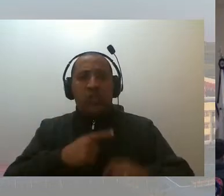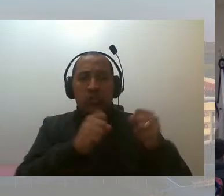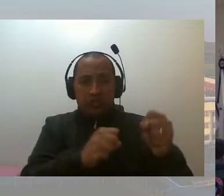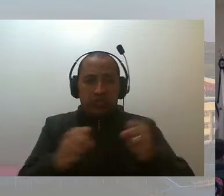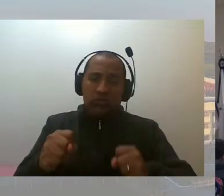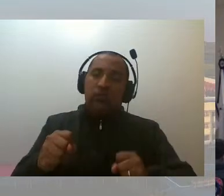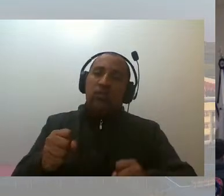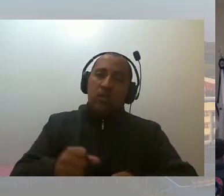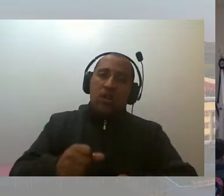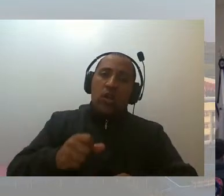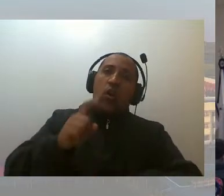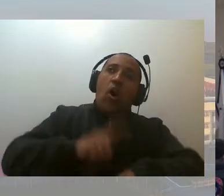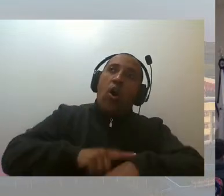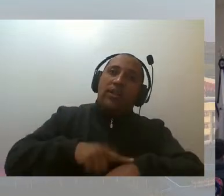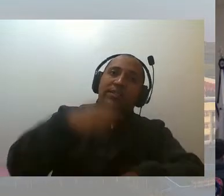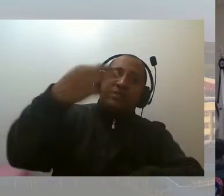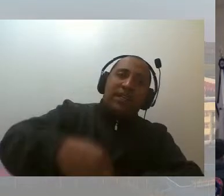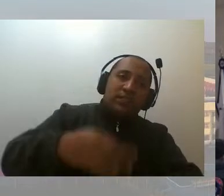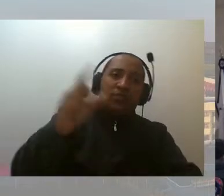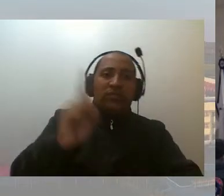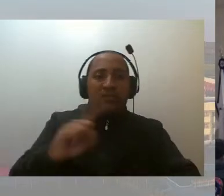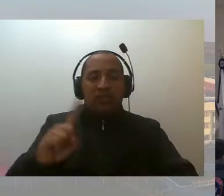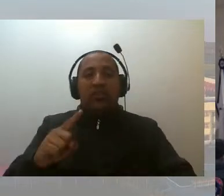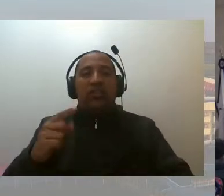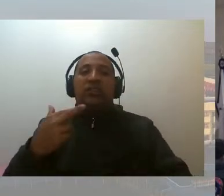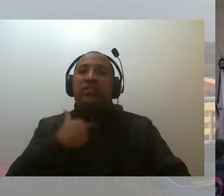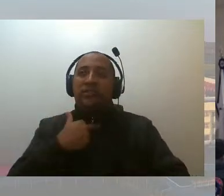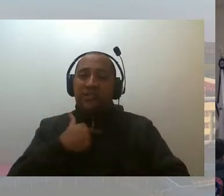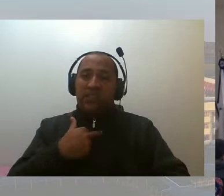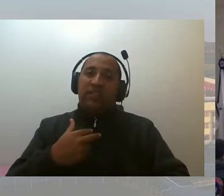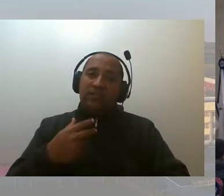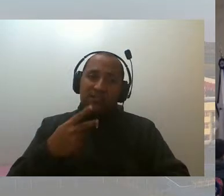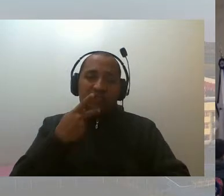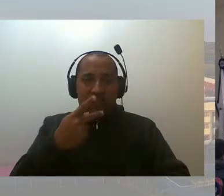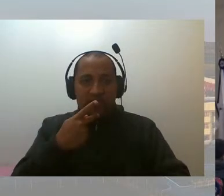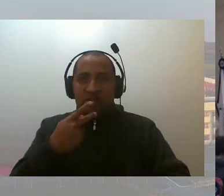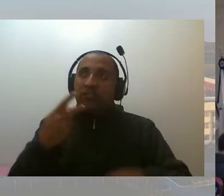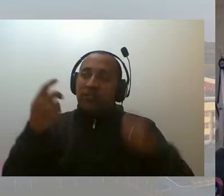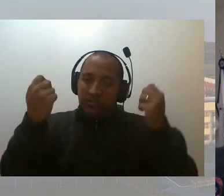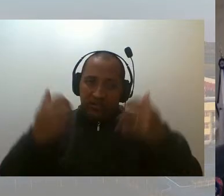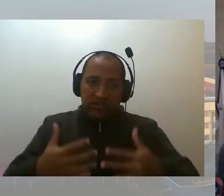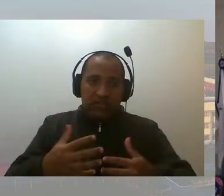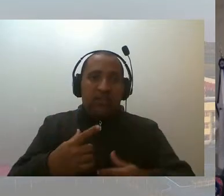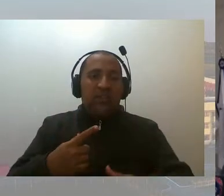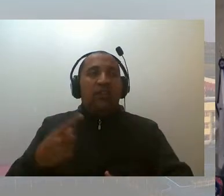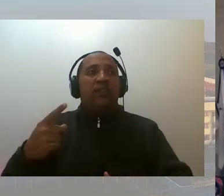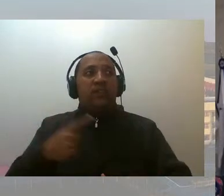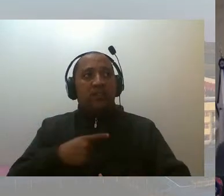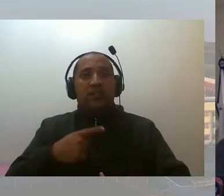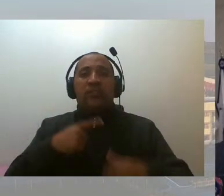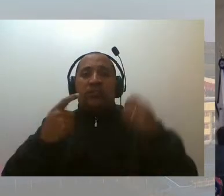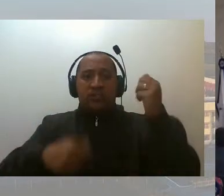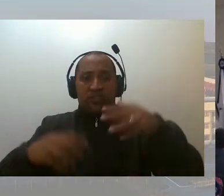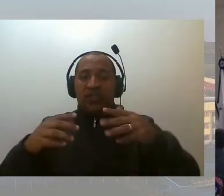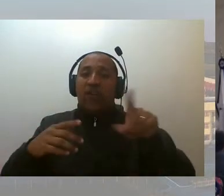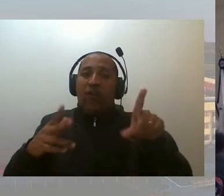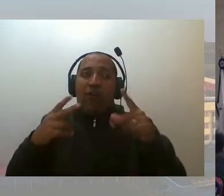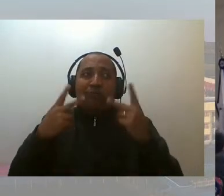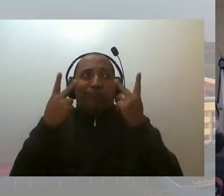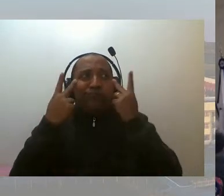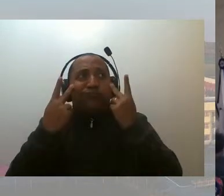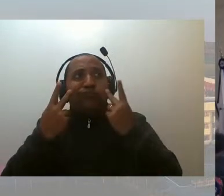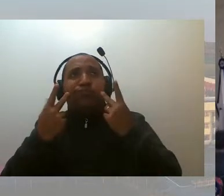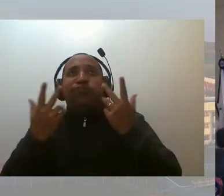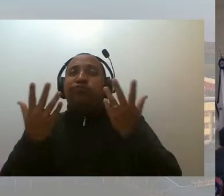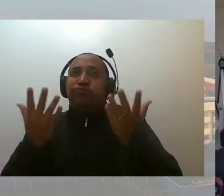momento, e também a gente não pode aqui afirmar, né, ou não, se a senhora se sentiu constrangida ou outra